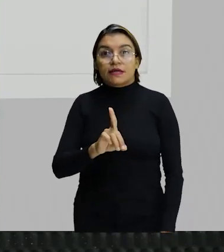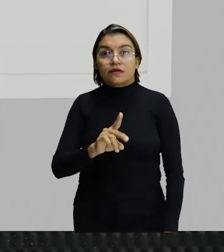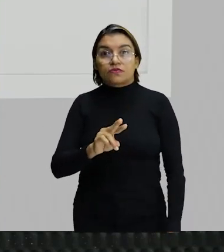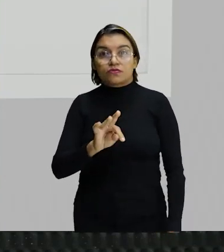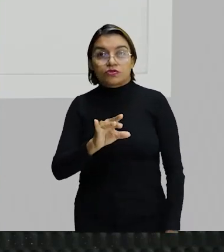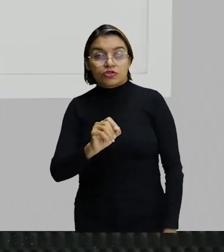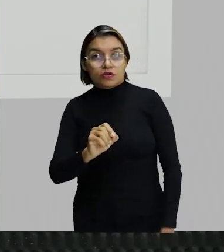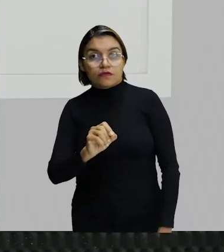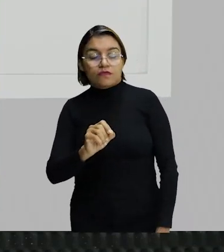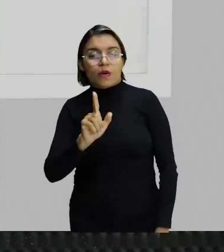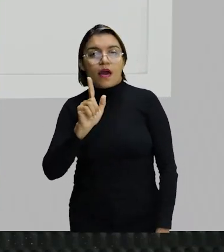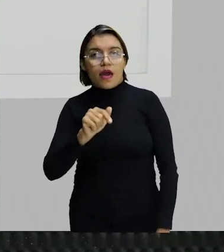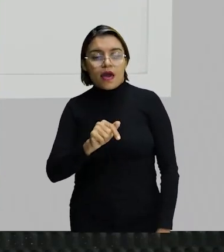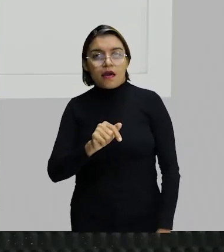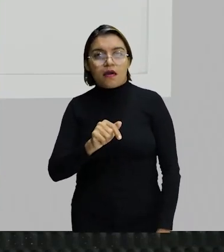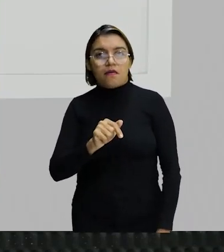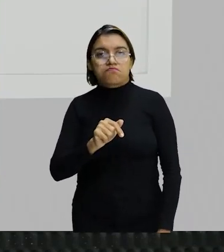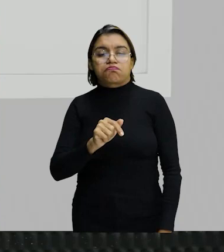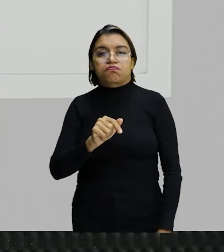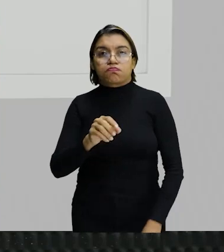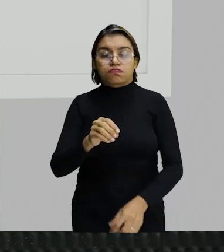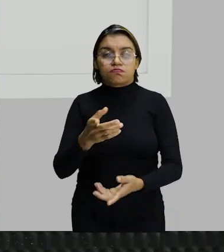para demonstrações.